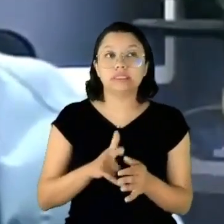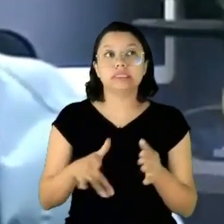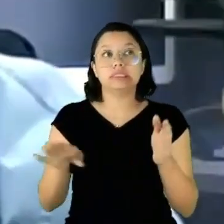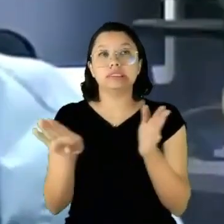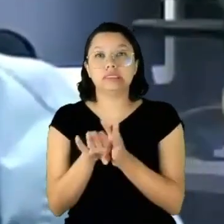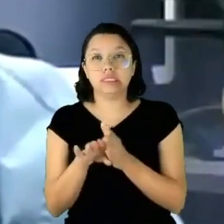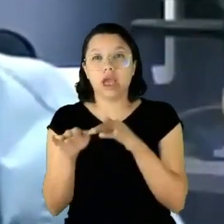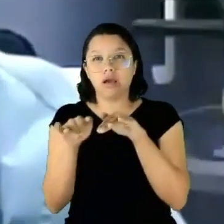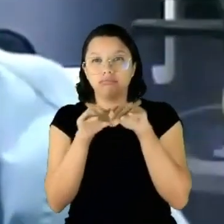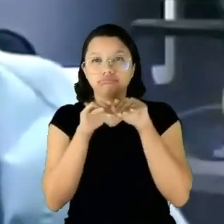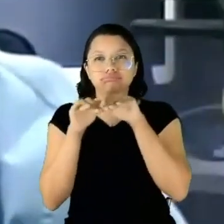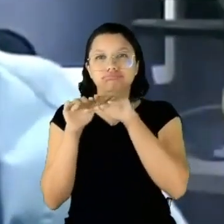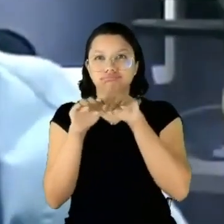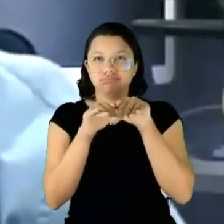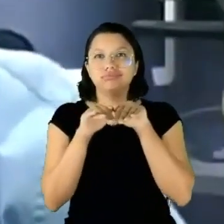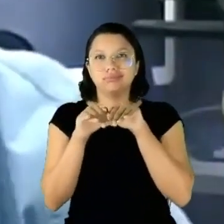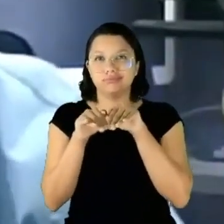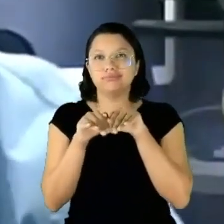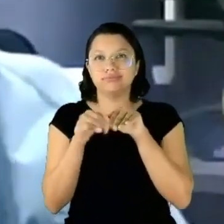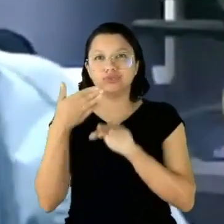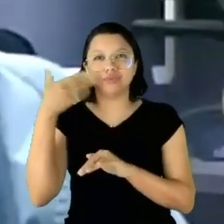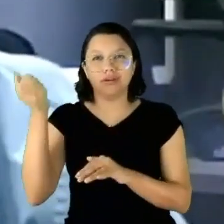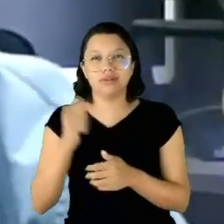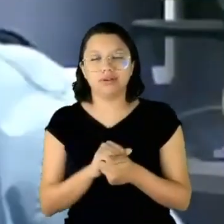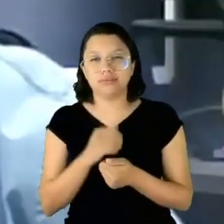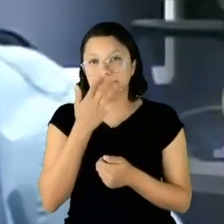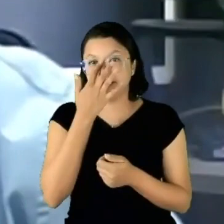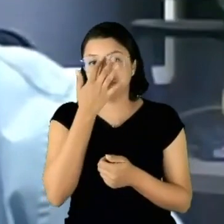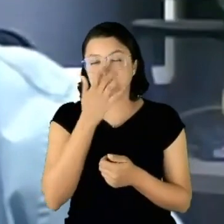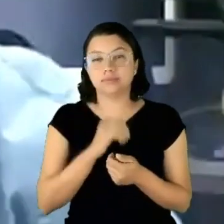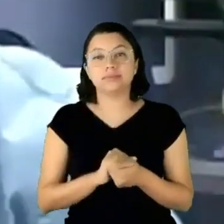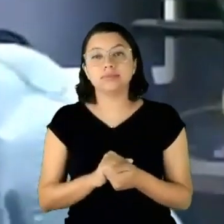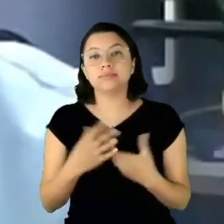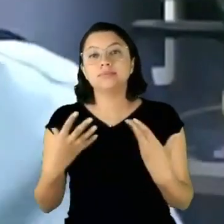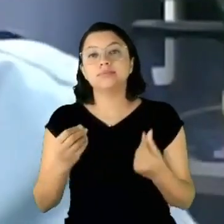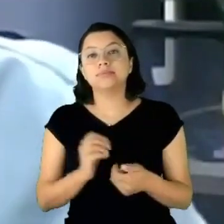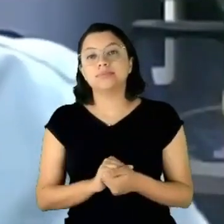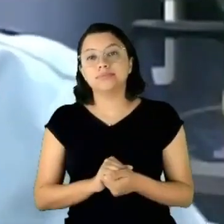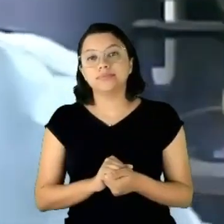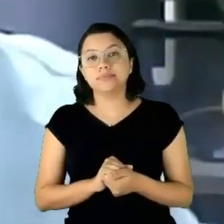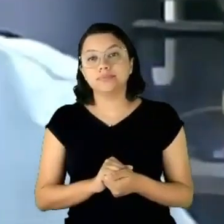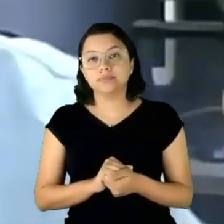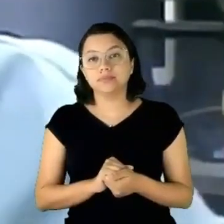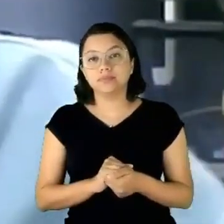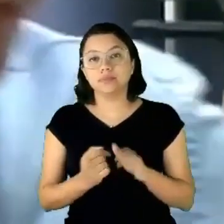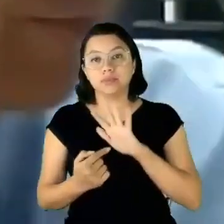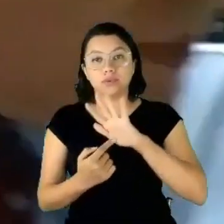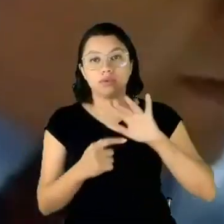consenso de melhoria. Então, vamos lá, vou compartilhar